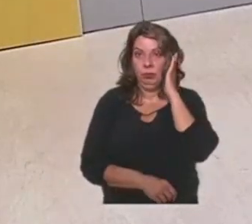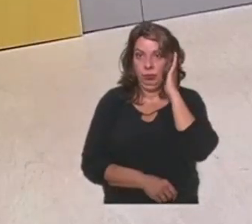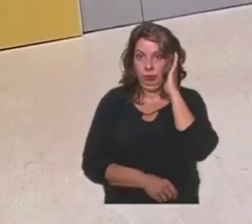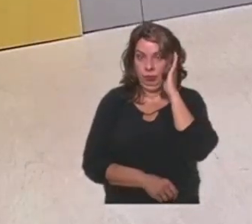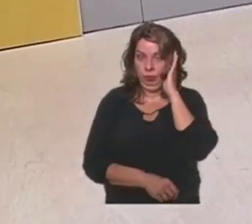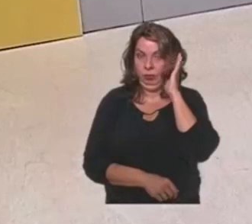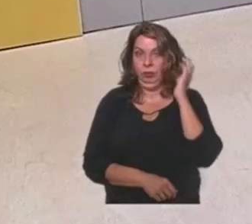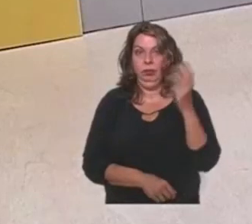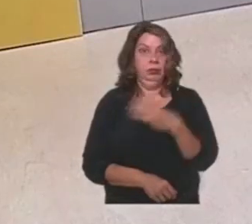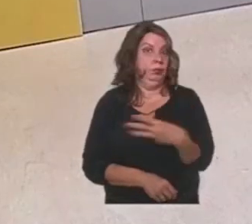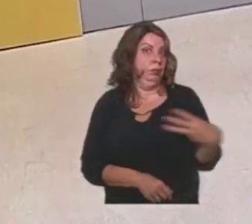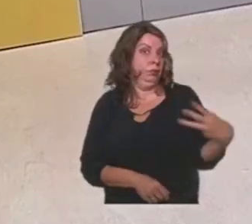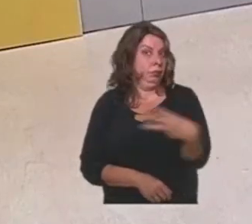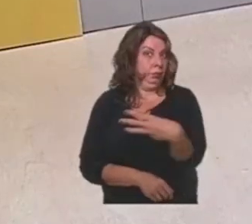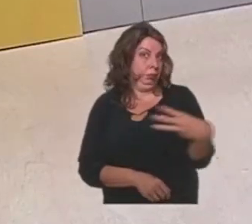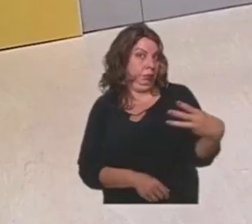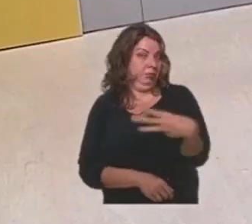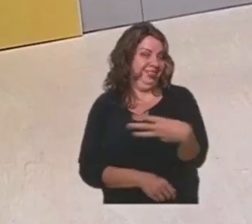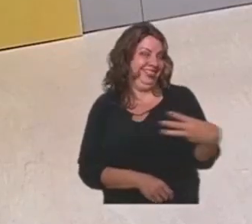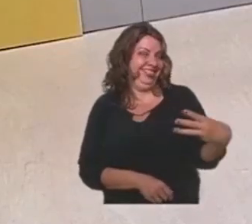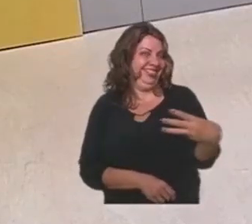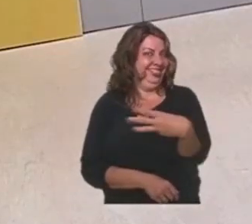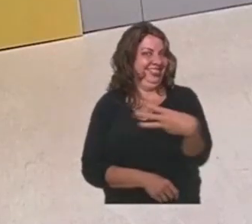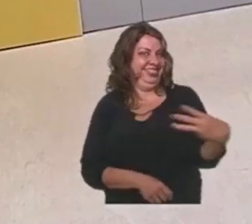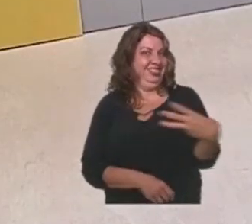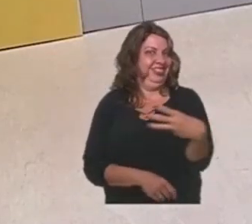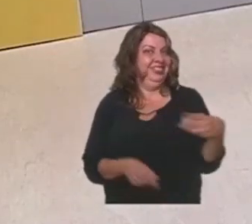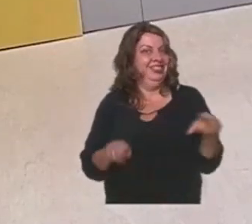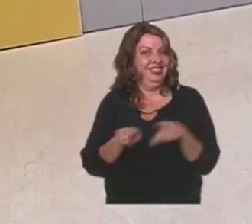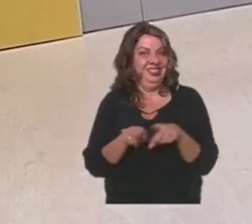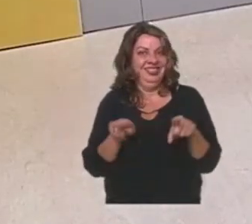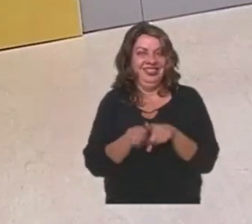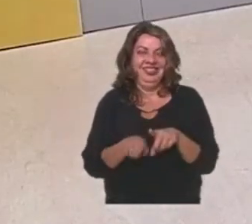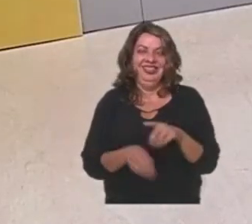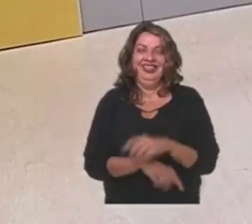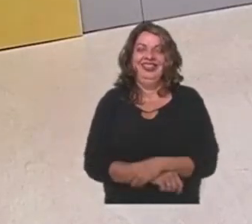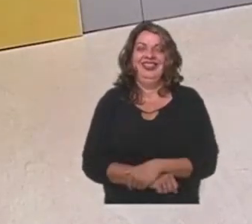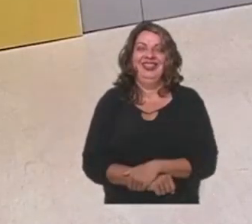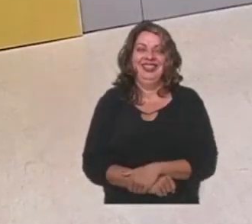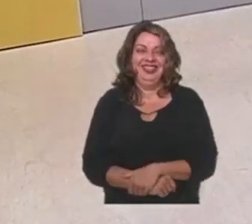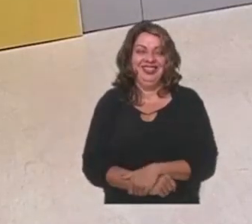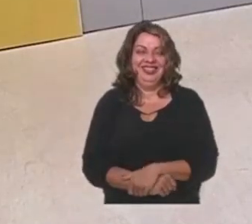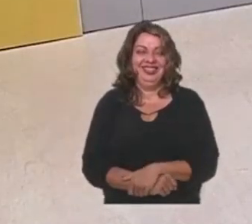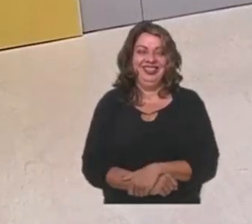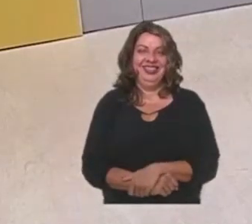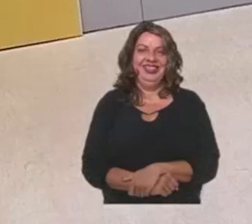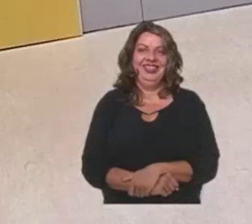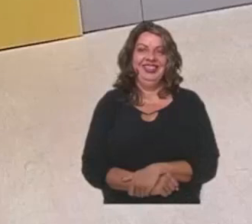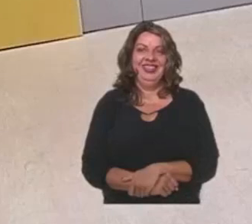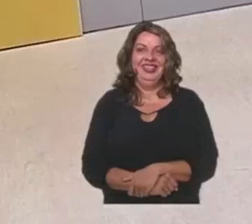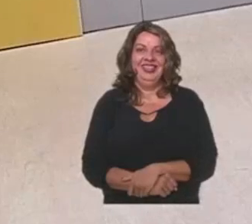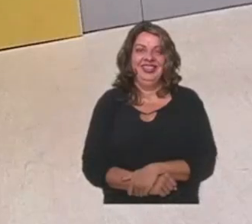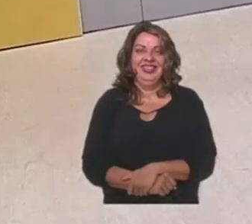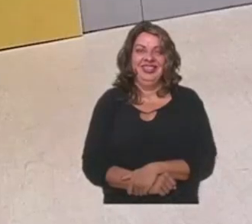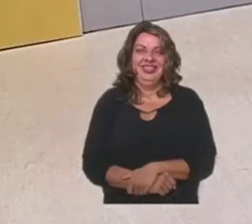Quem quer o número 20, vai marcando 33 também. 33, olha aí o 33.